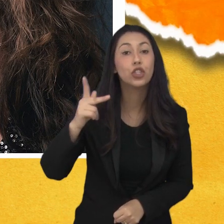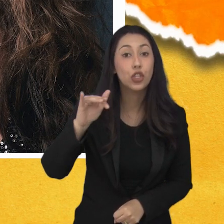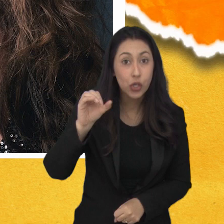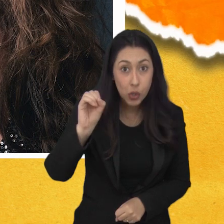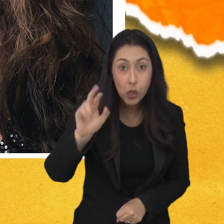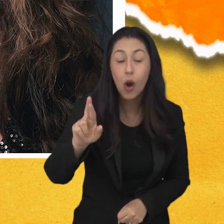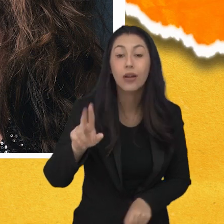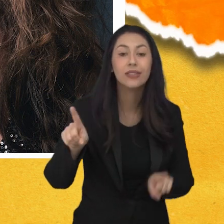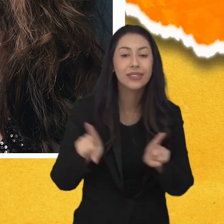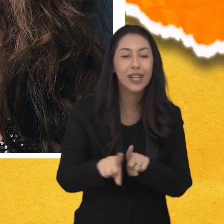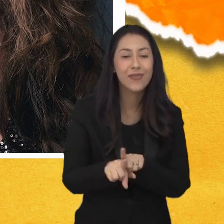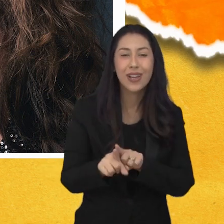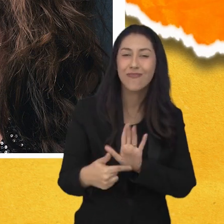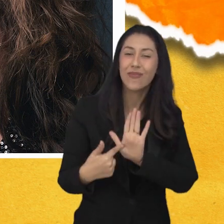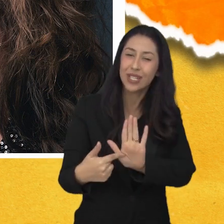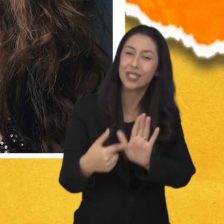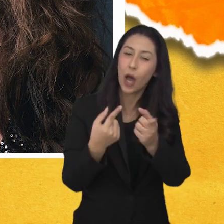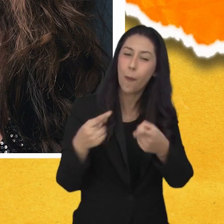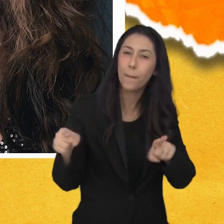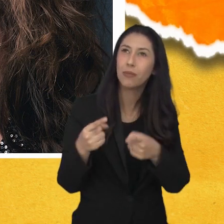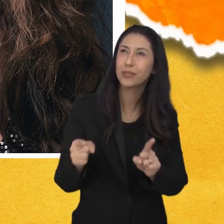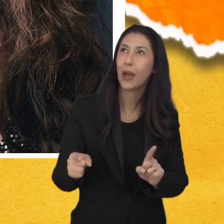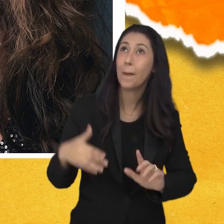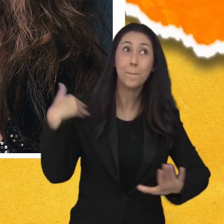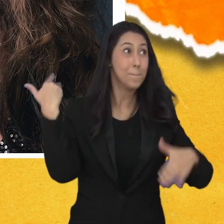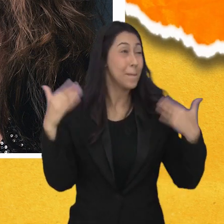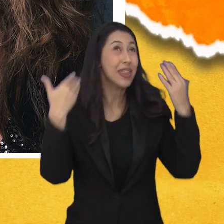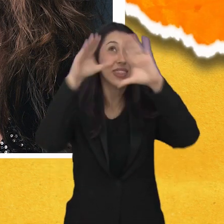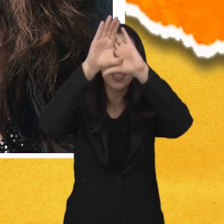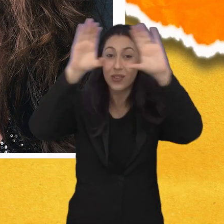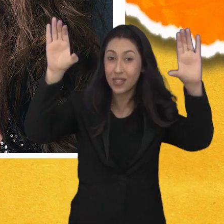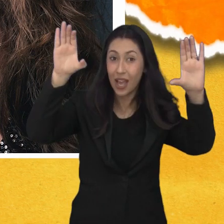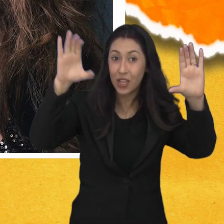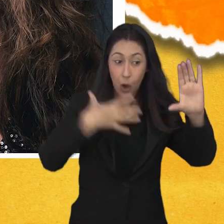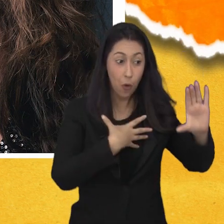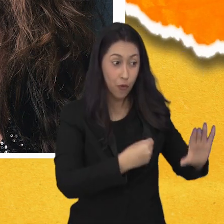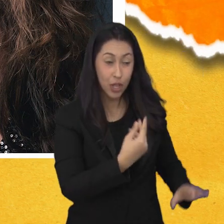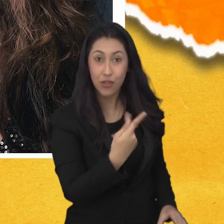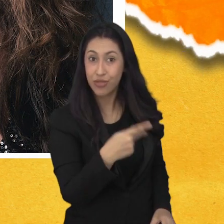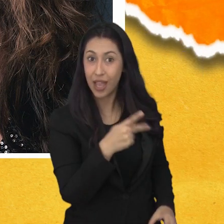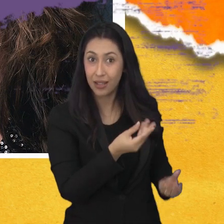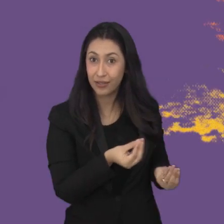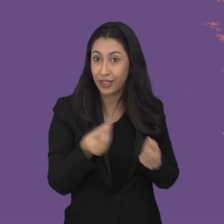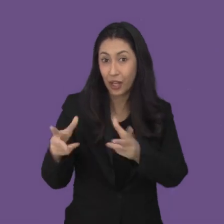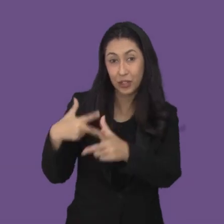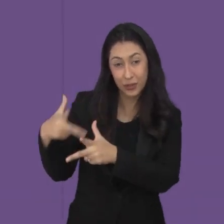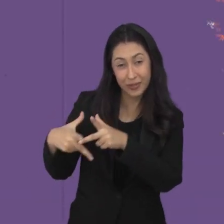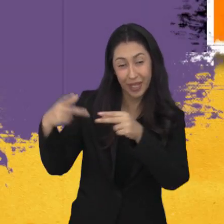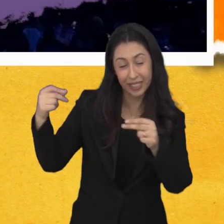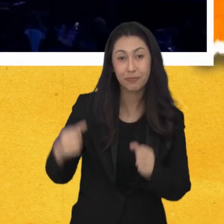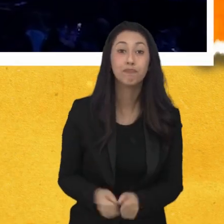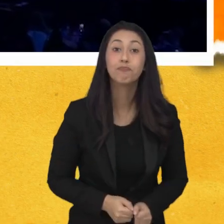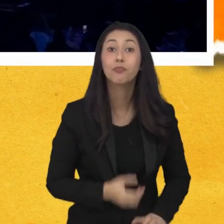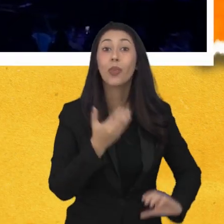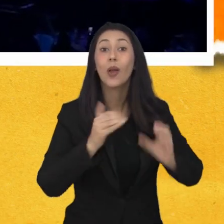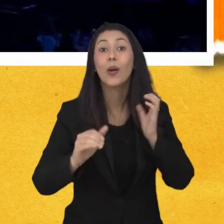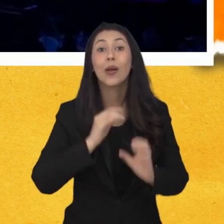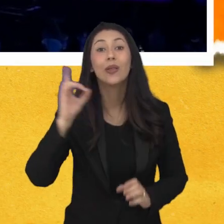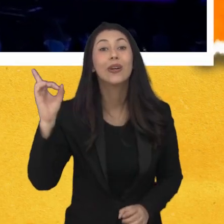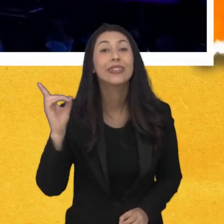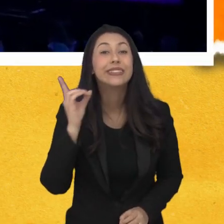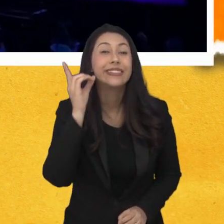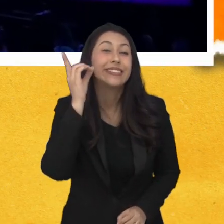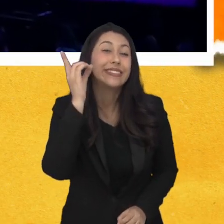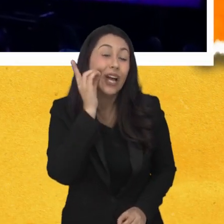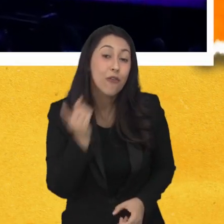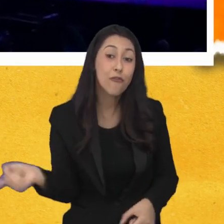Nossos Pais, Ana apresenta a canção Um Rolê no Céu, presente dos filhos de Belchior para ela. O cantor Daniel volta a